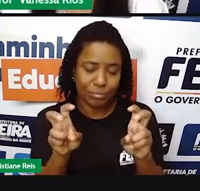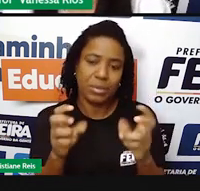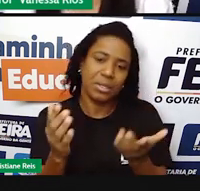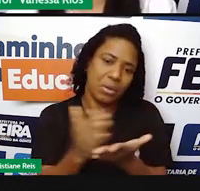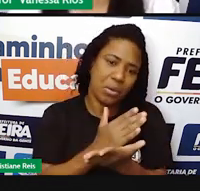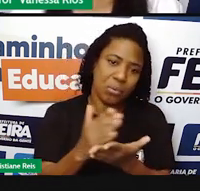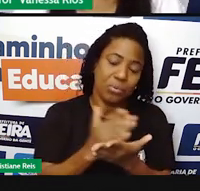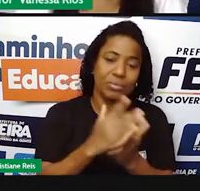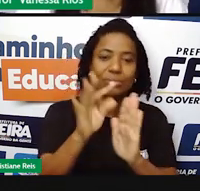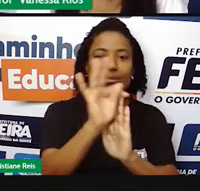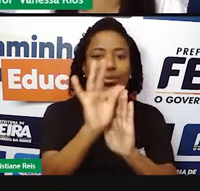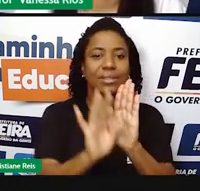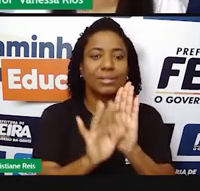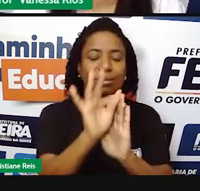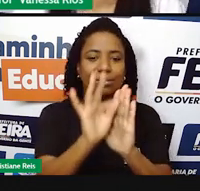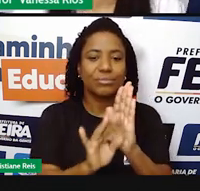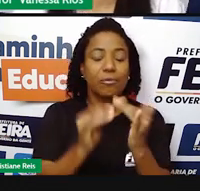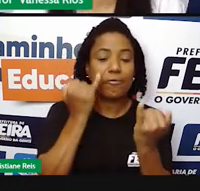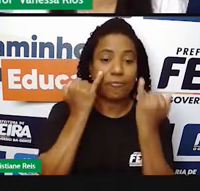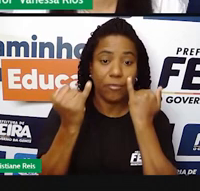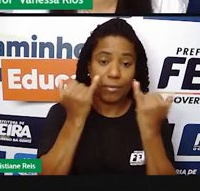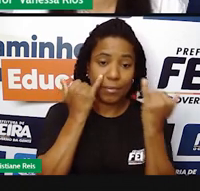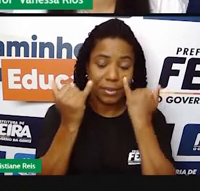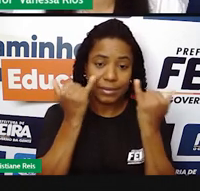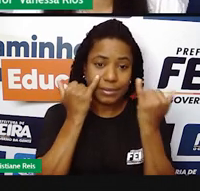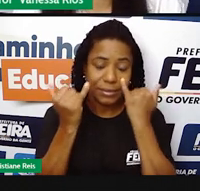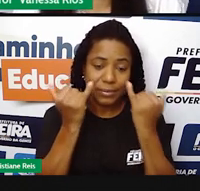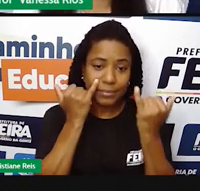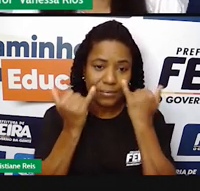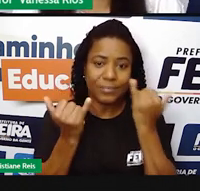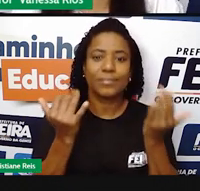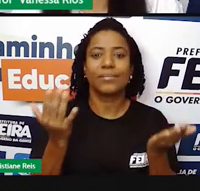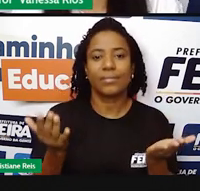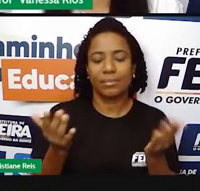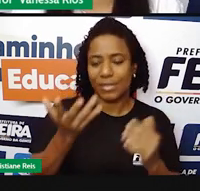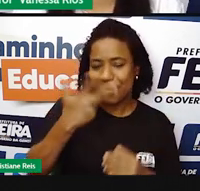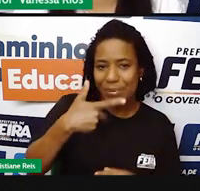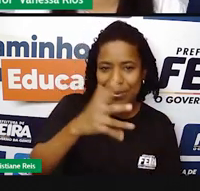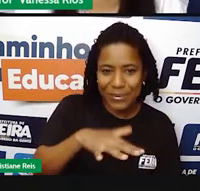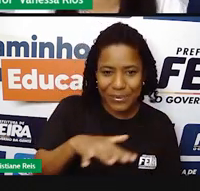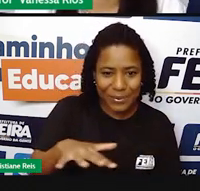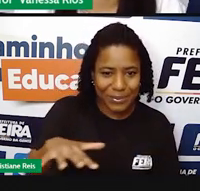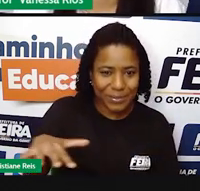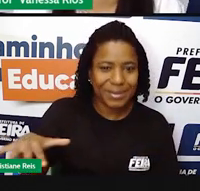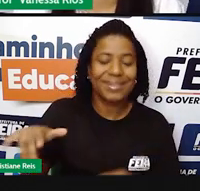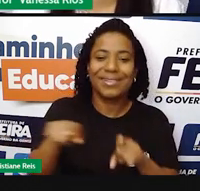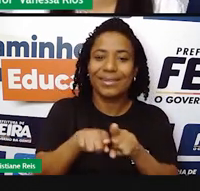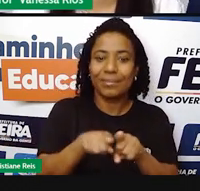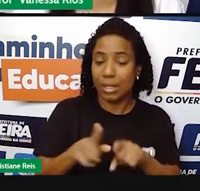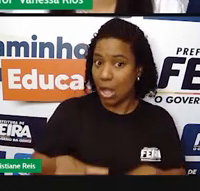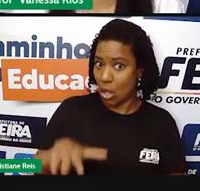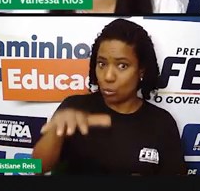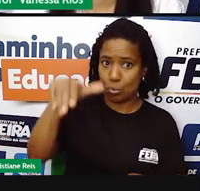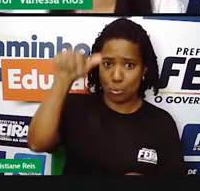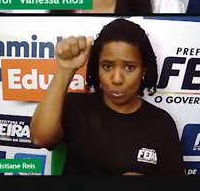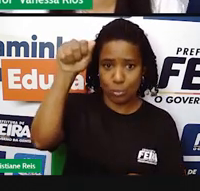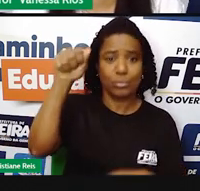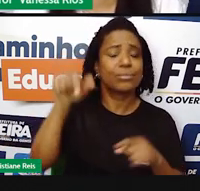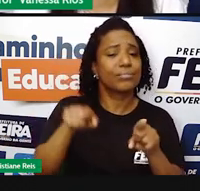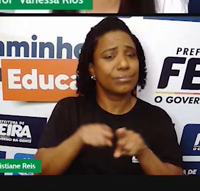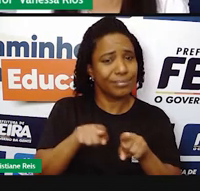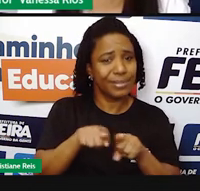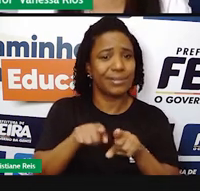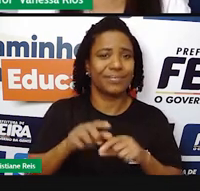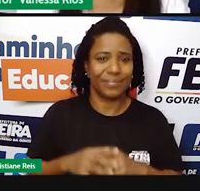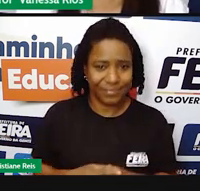com textos, com informações, desde informações para crianças, como também para adultos, não é? Ou então para